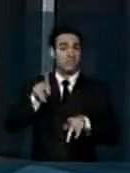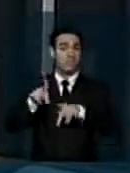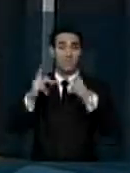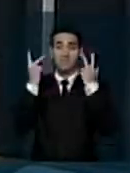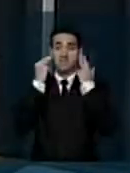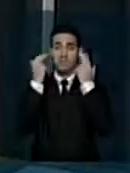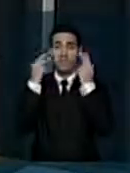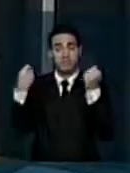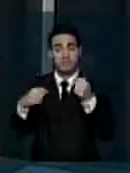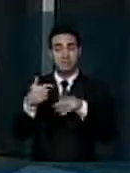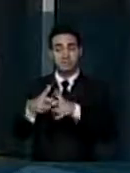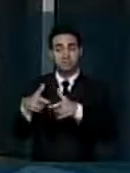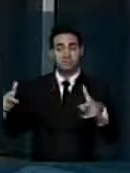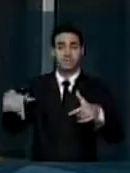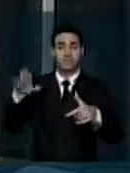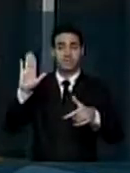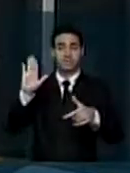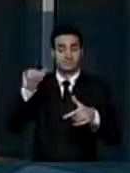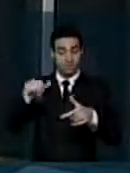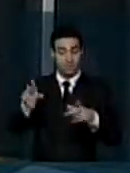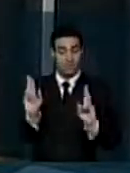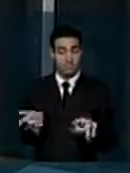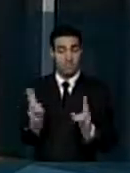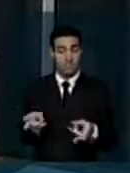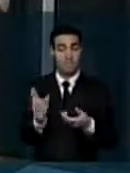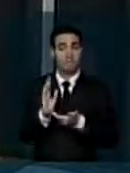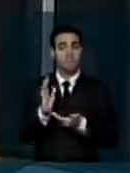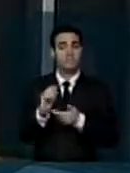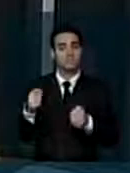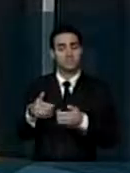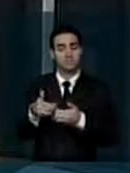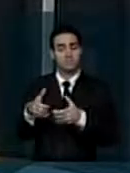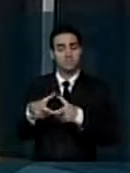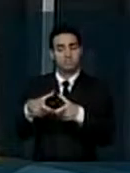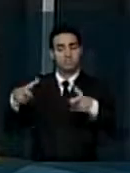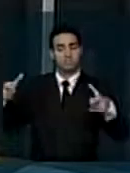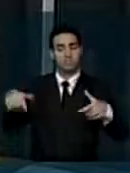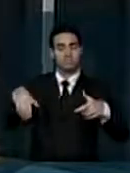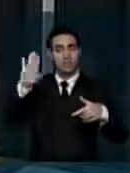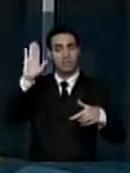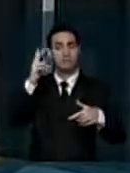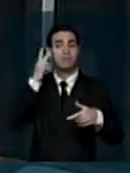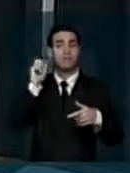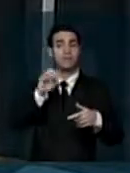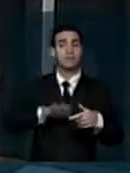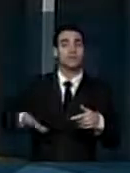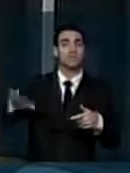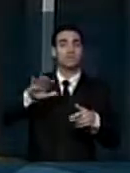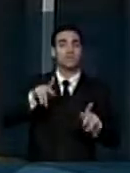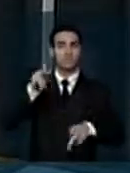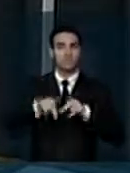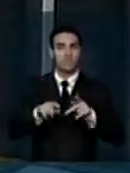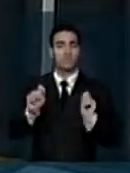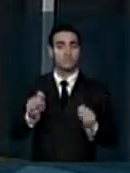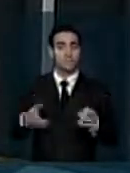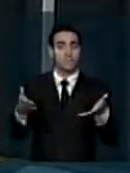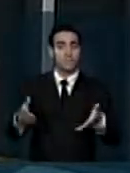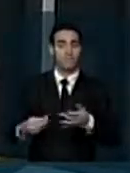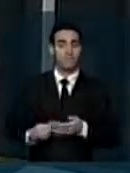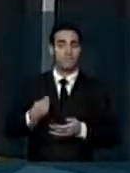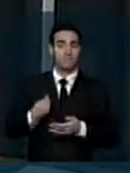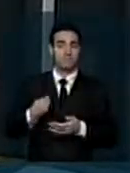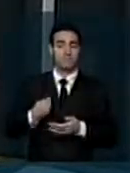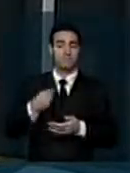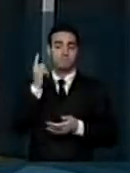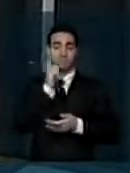que precisa ampliar. Esta casa mesmo precisa se abrir cada vez mais para que a multidão do povo participe efetivamente